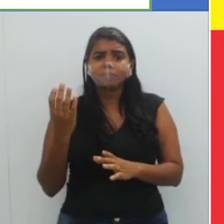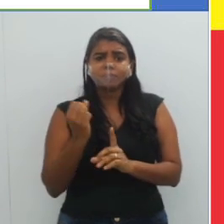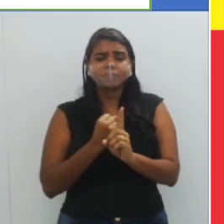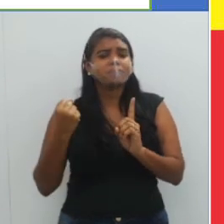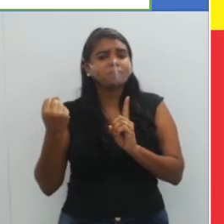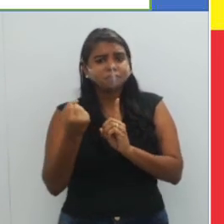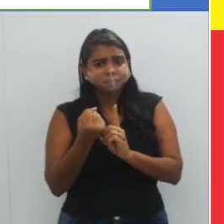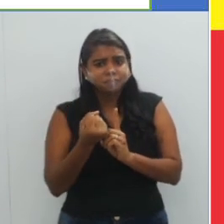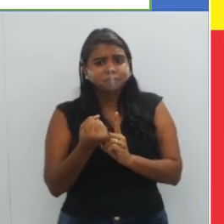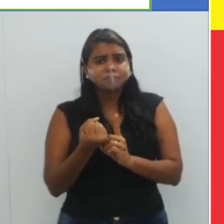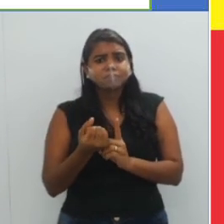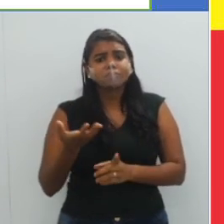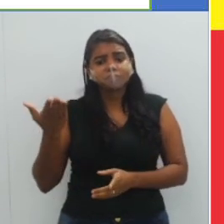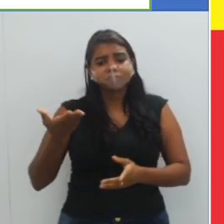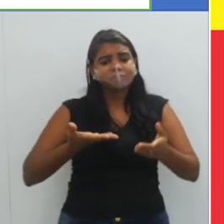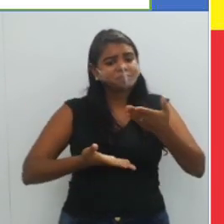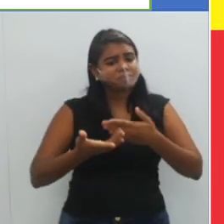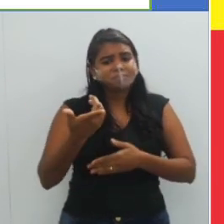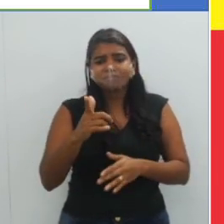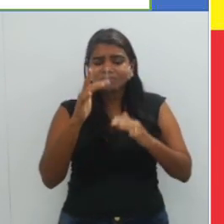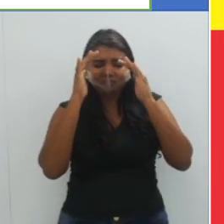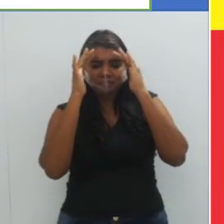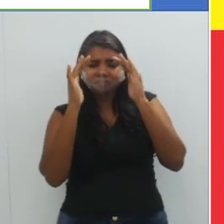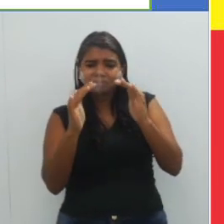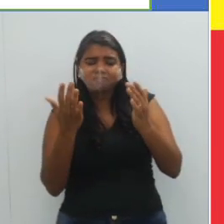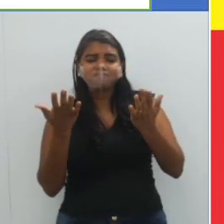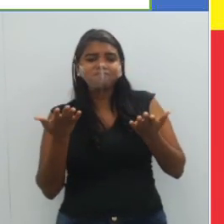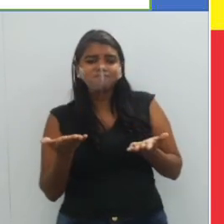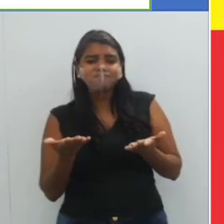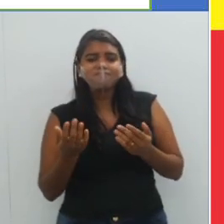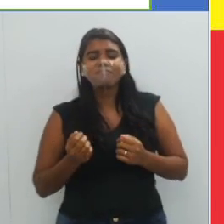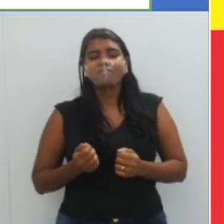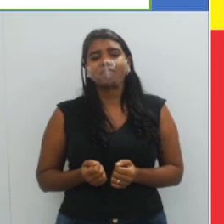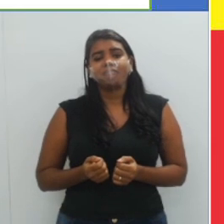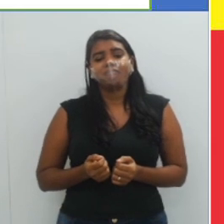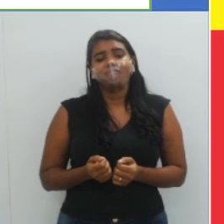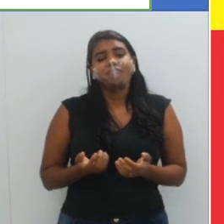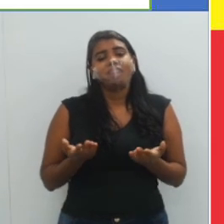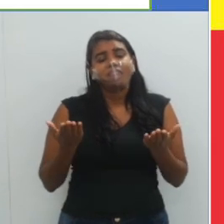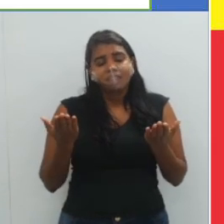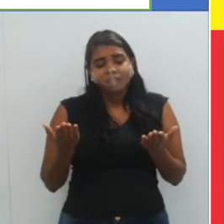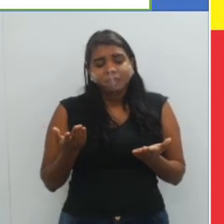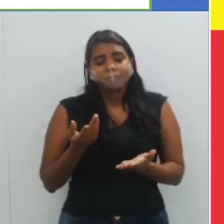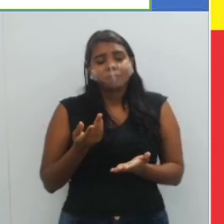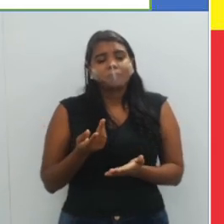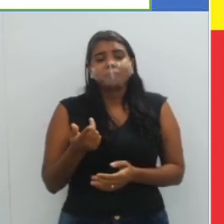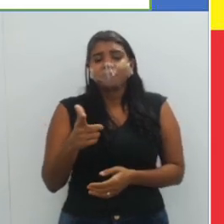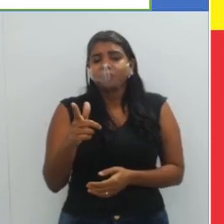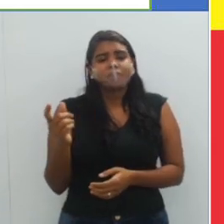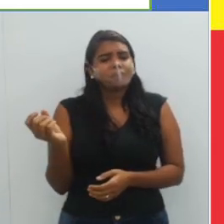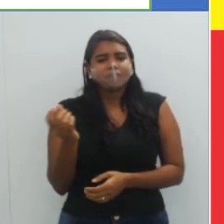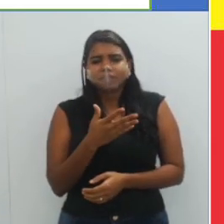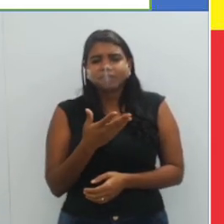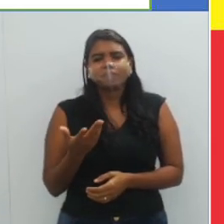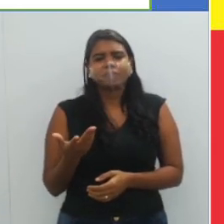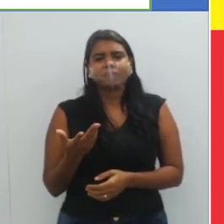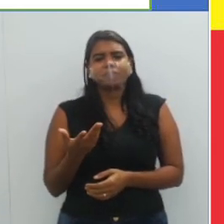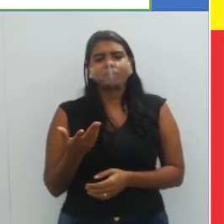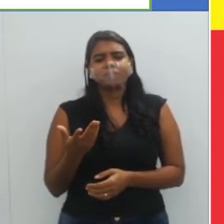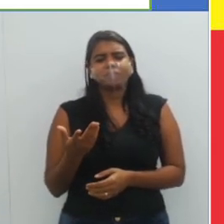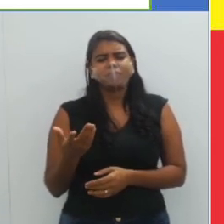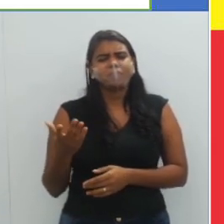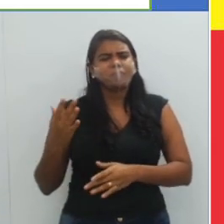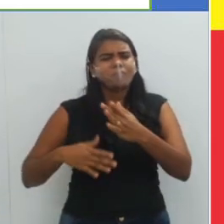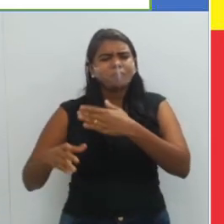nossa sociedade atual é a intolerância religiosa. Esse assunto, infelizmente, não é nada novo.